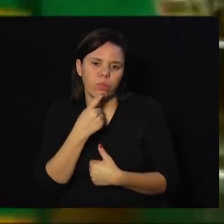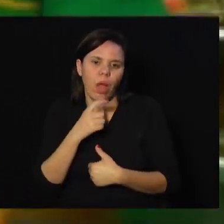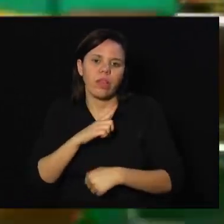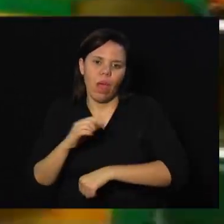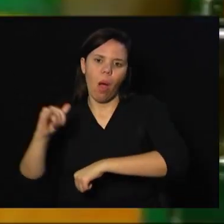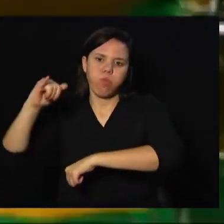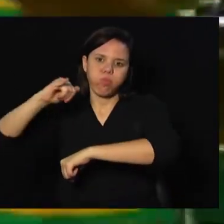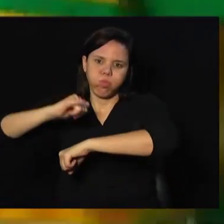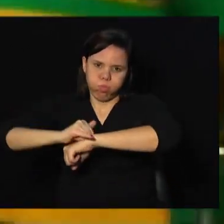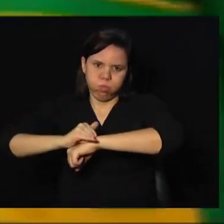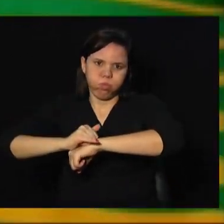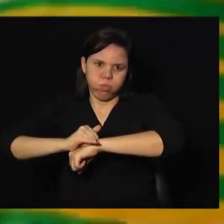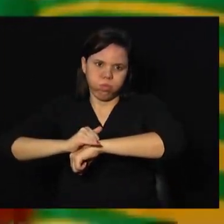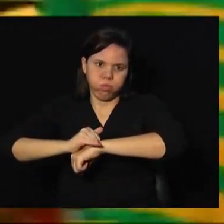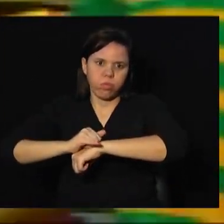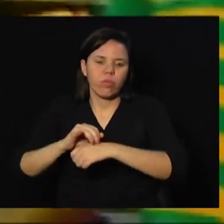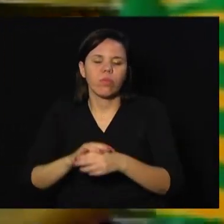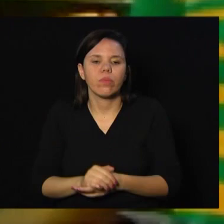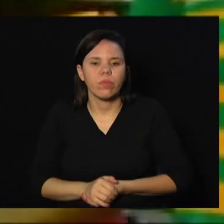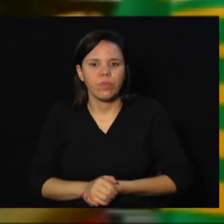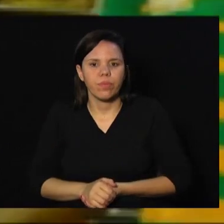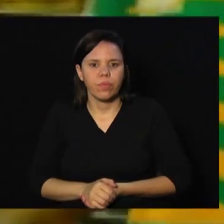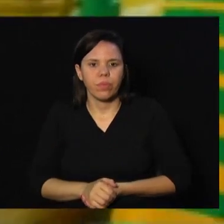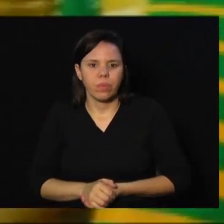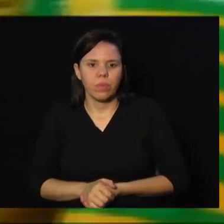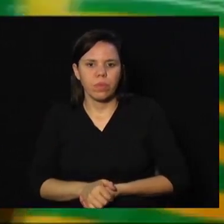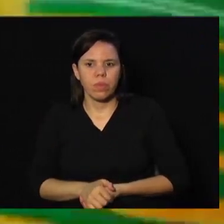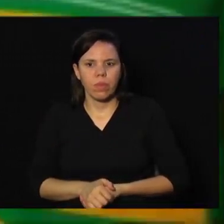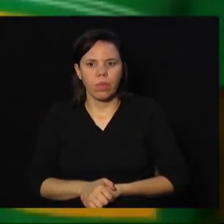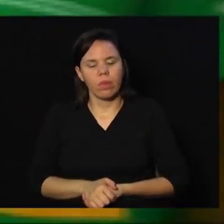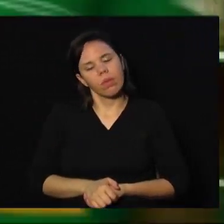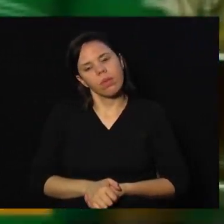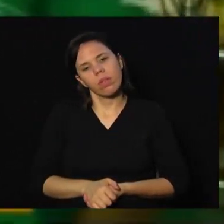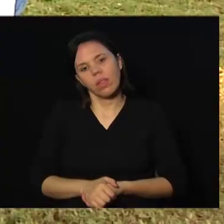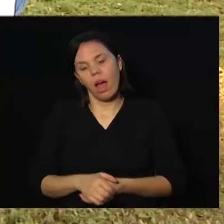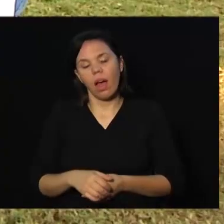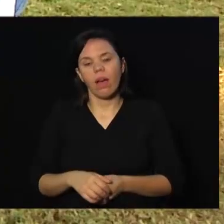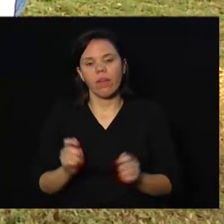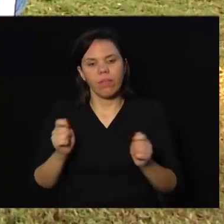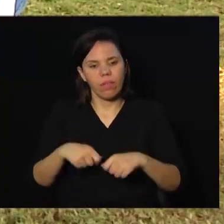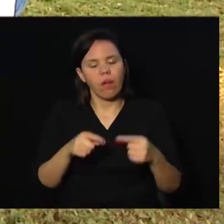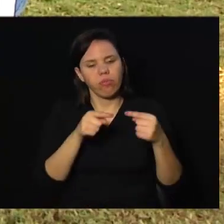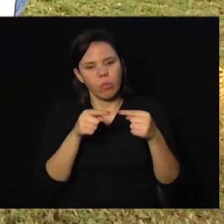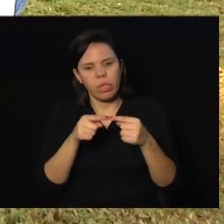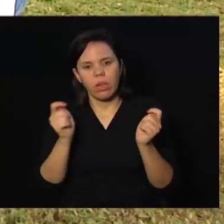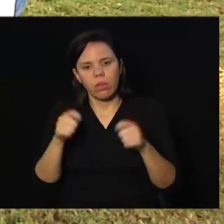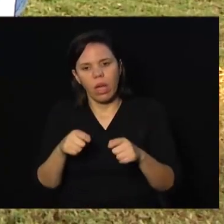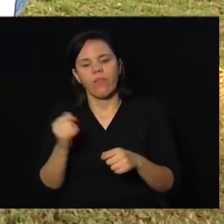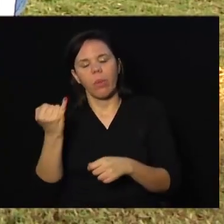Viracopos, então estava bem assim no eixo, né, importante para eles